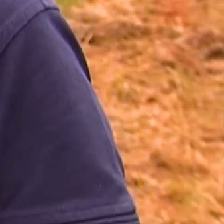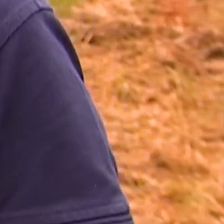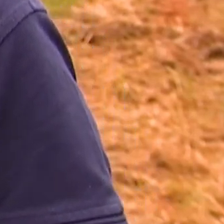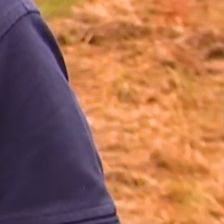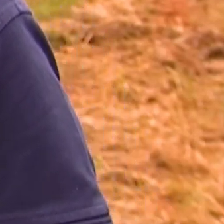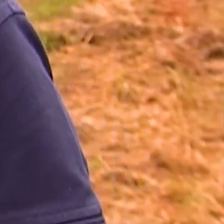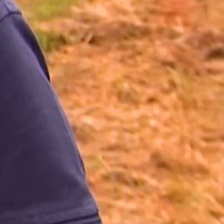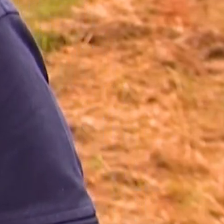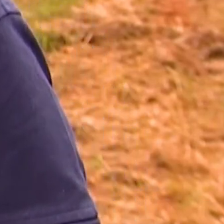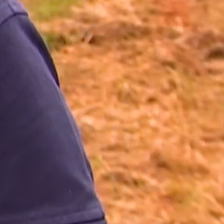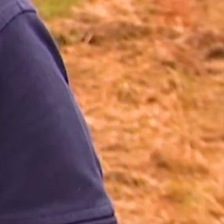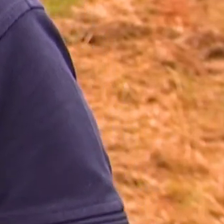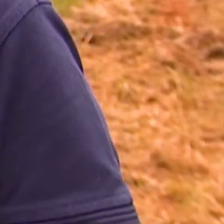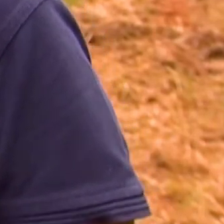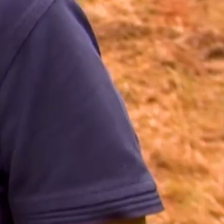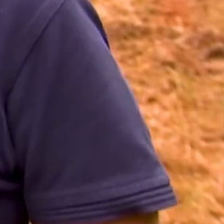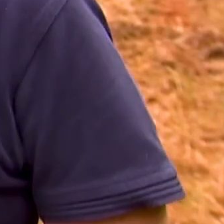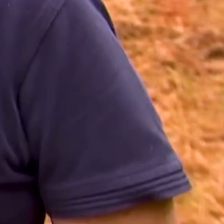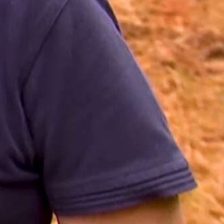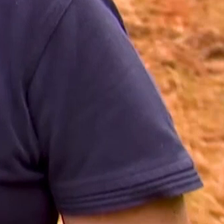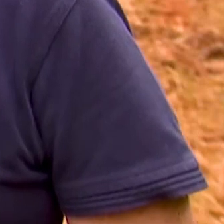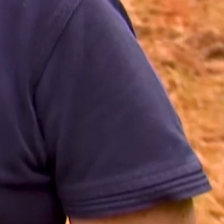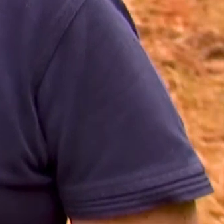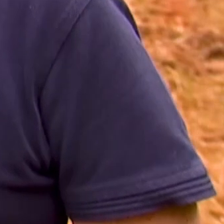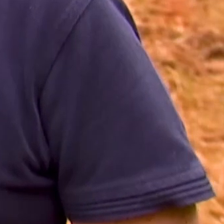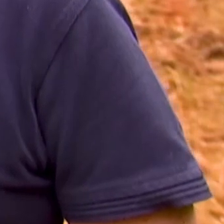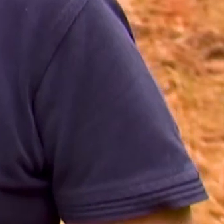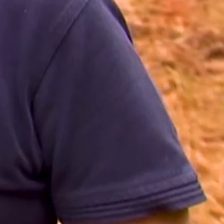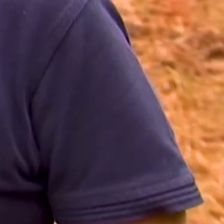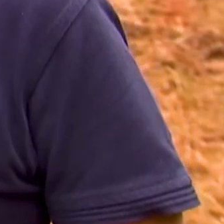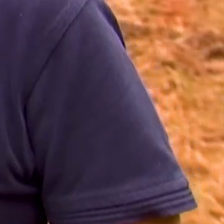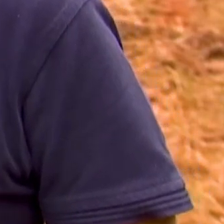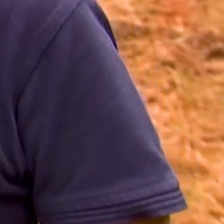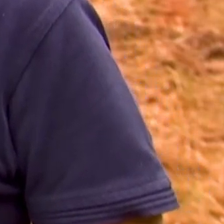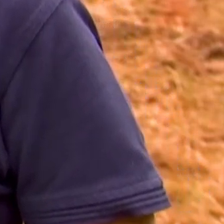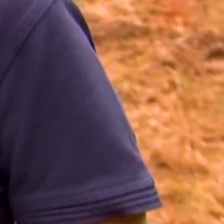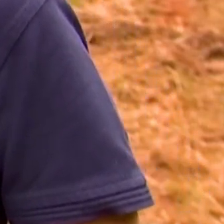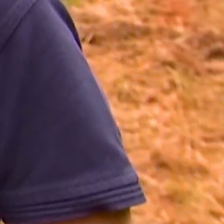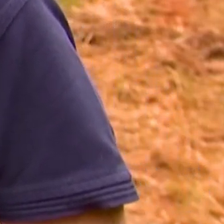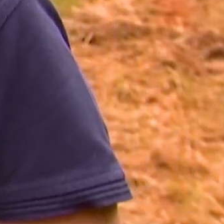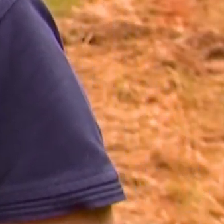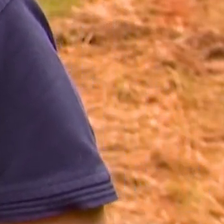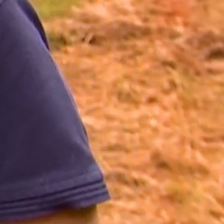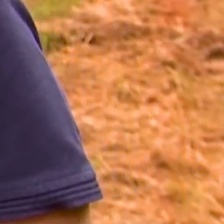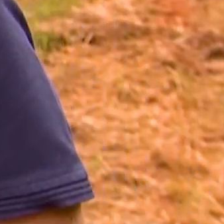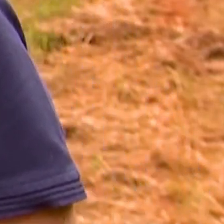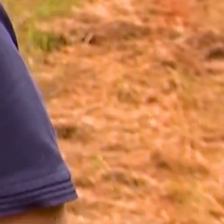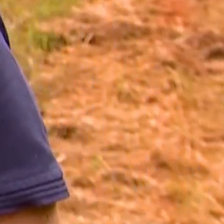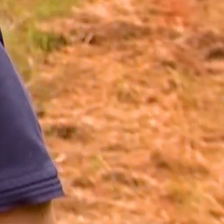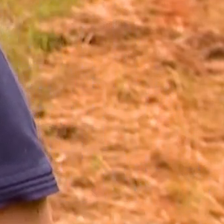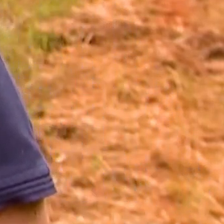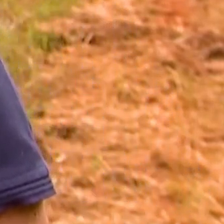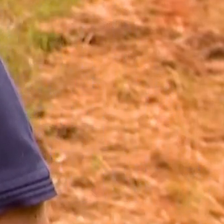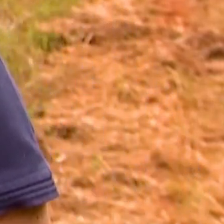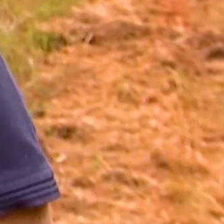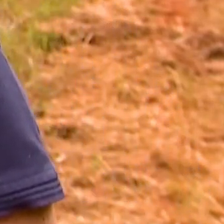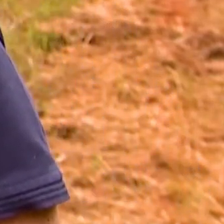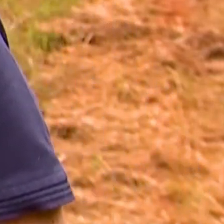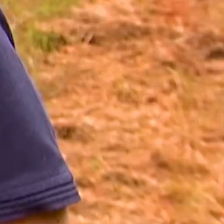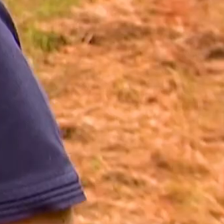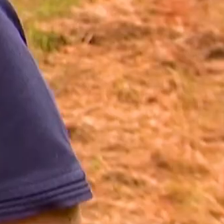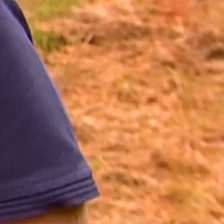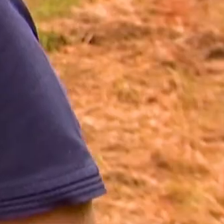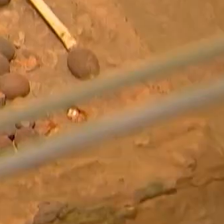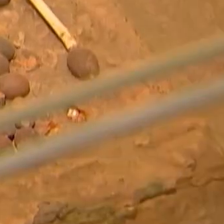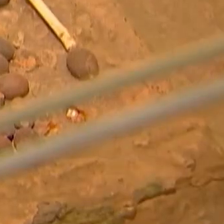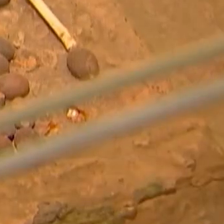a região de Campinas, ali no Circuito das Águas, né, Serra Negra, Monte Alegre do Sul, é uma região